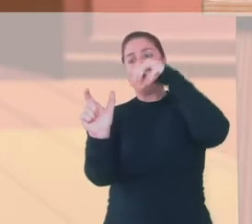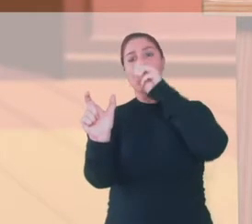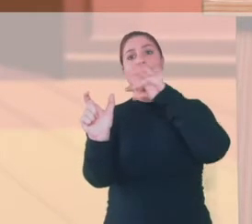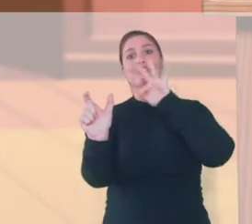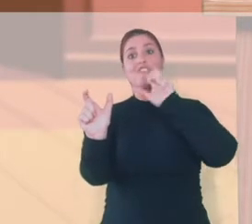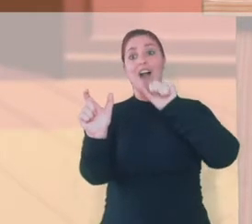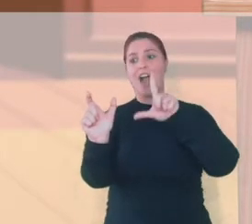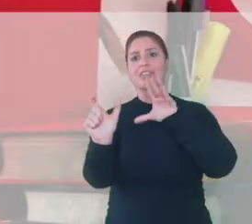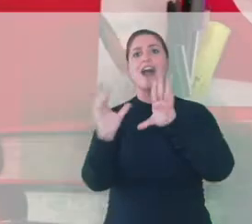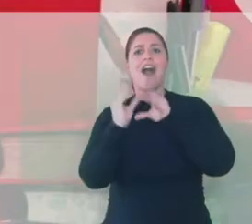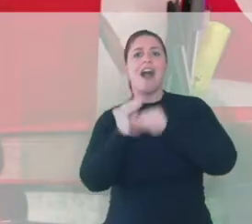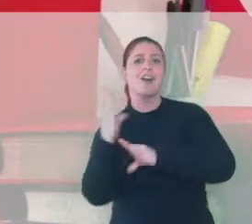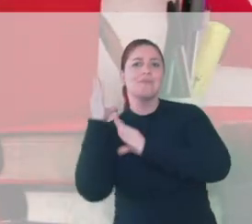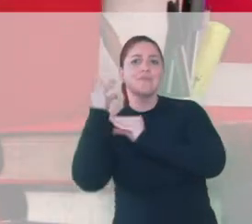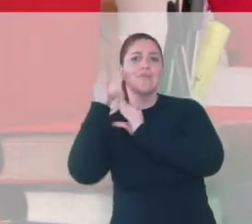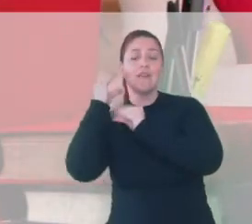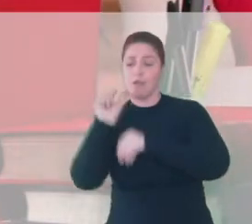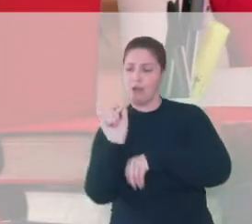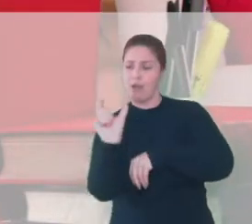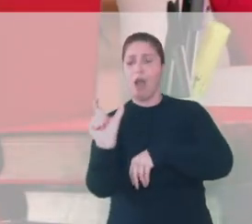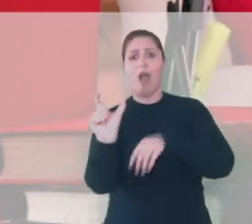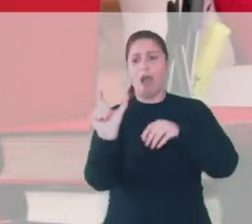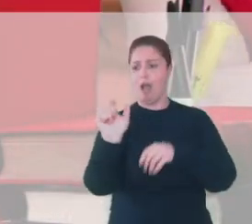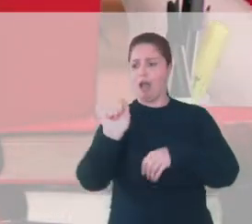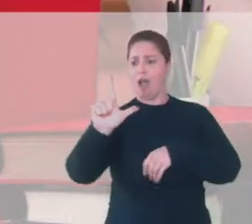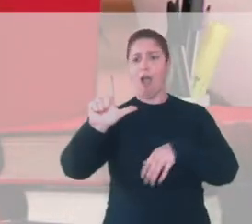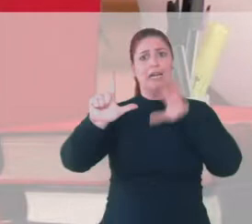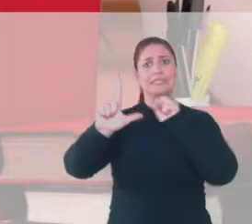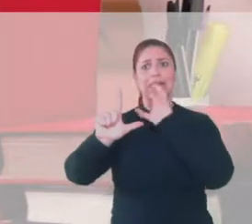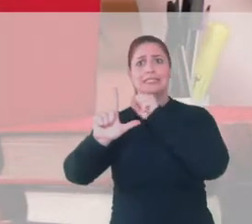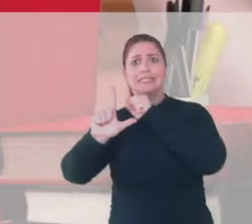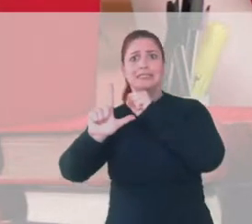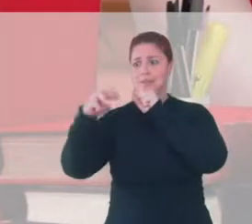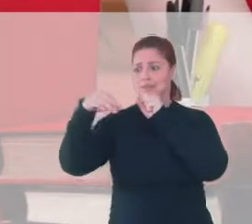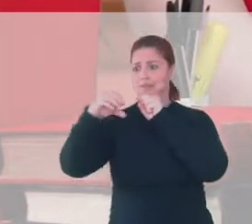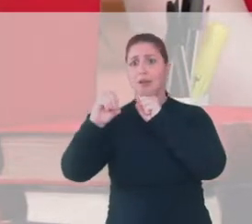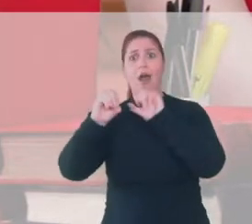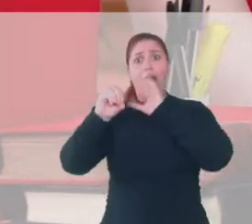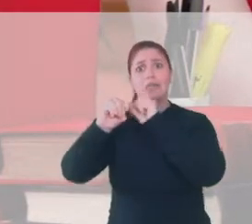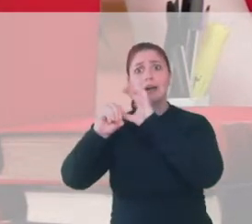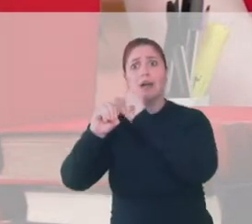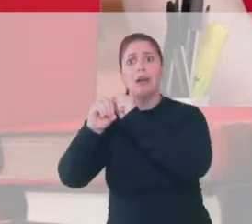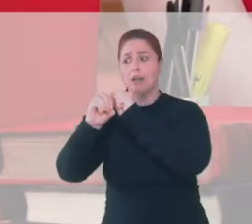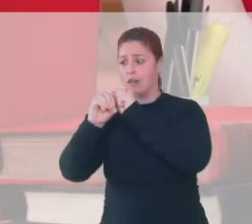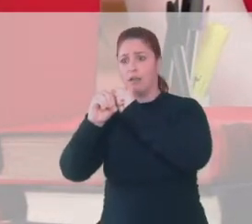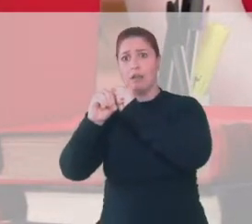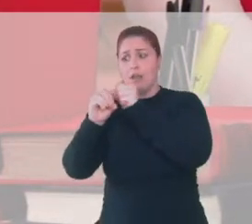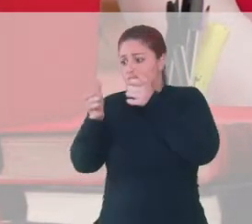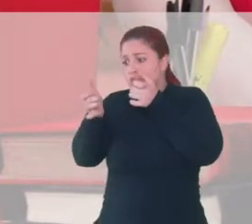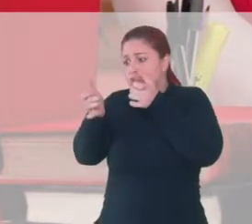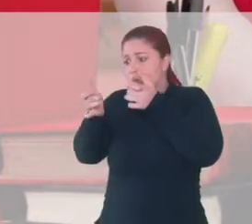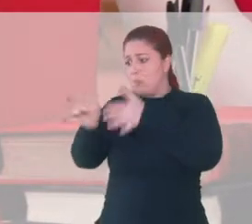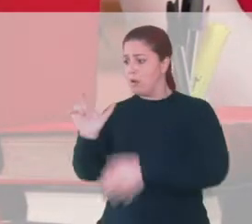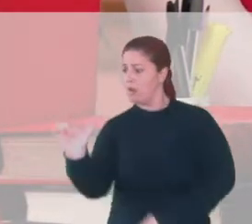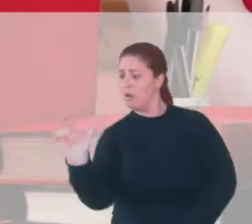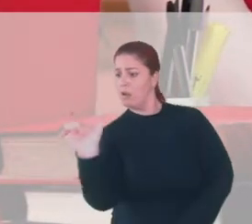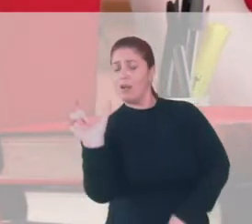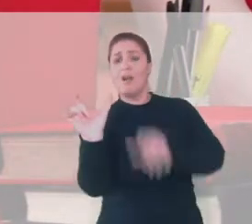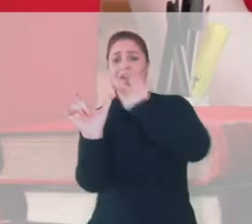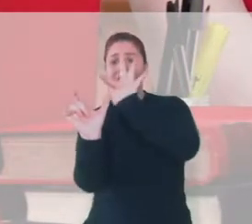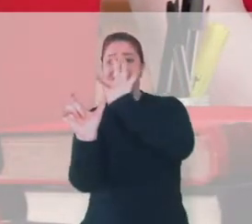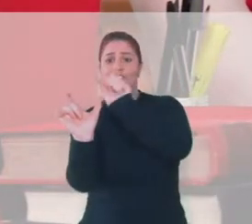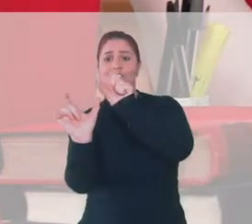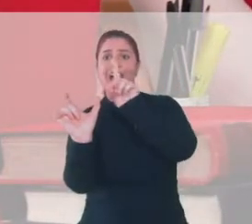almofada, mas aí veio a traça e comeu o al e depois o mo. E foi assim que a almofada